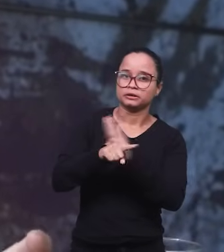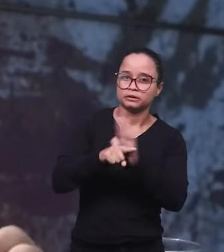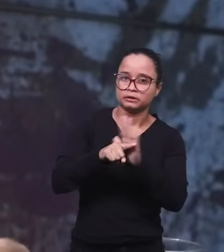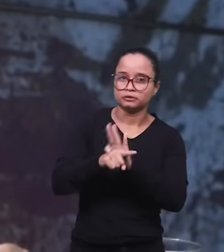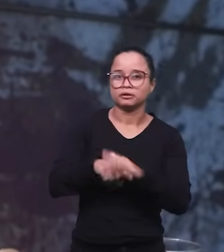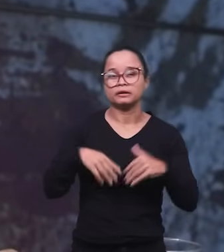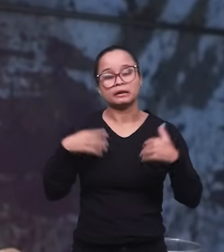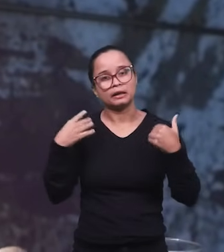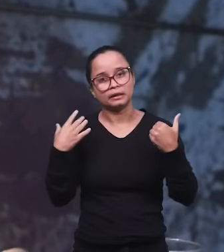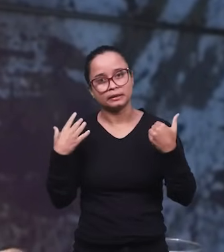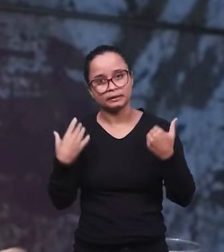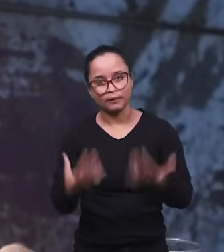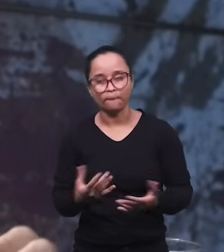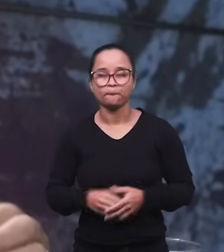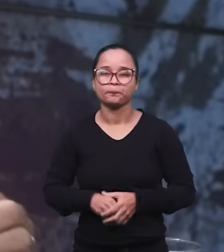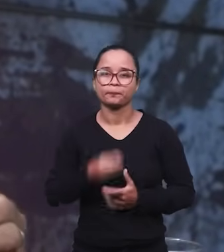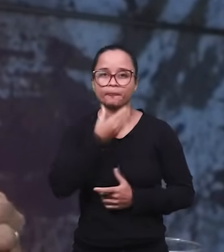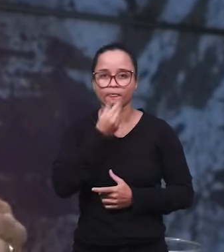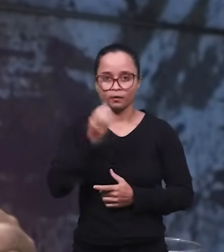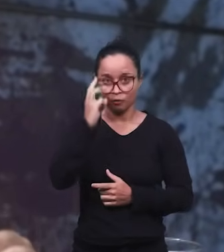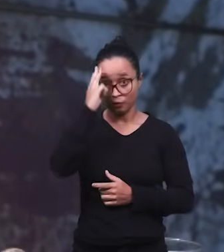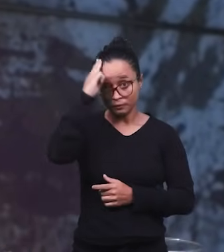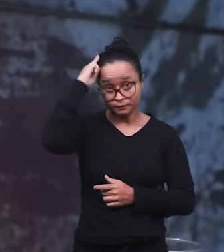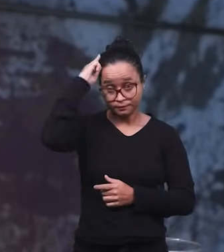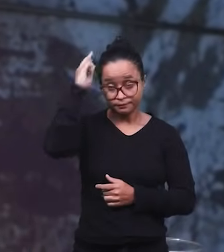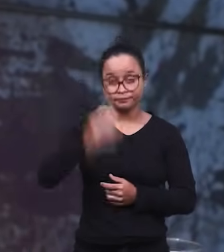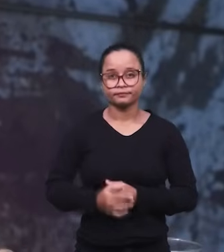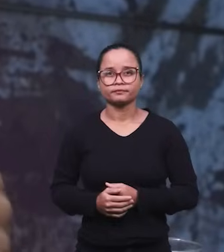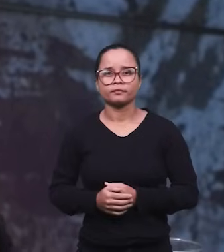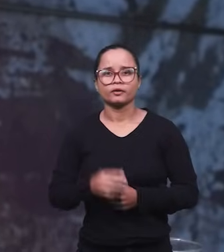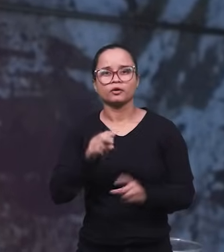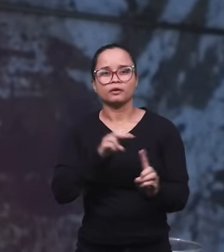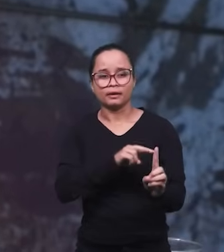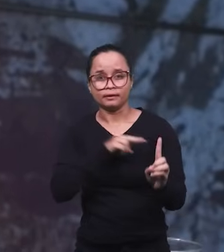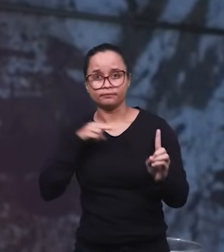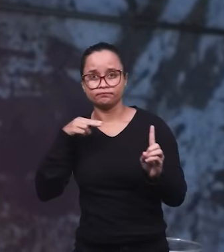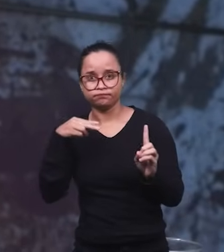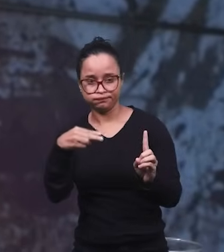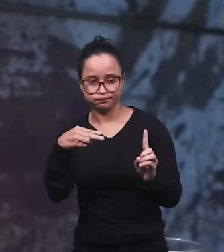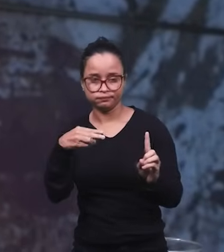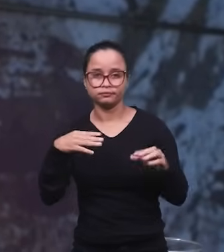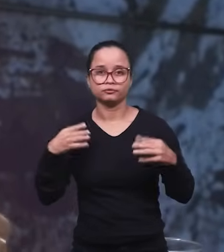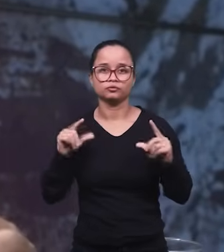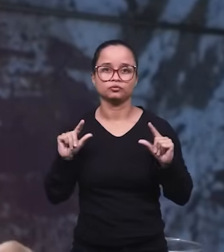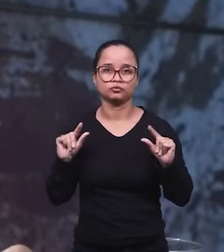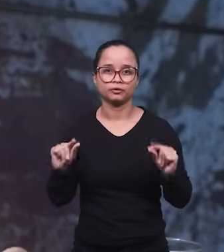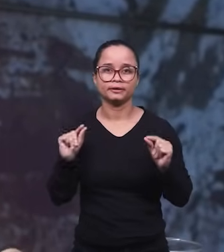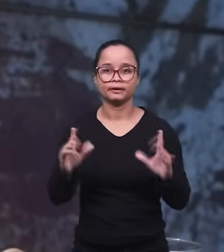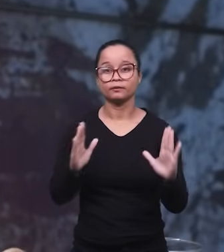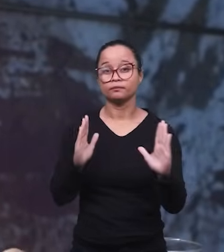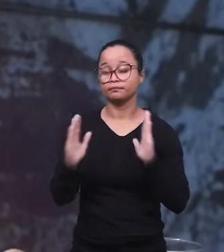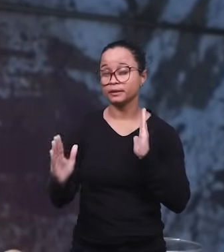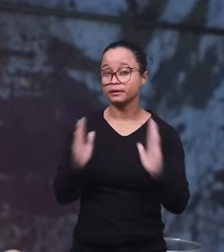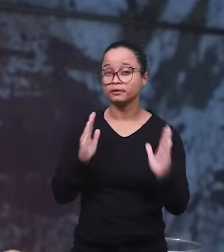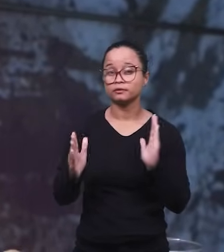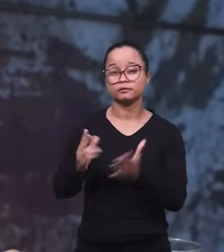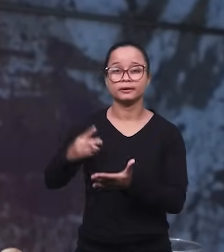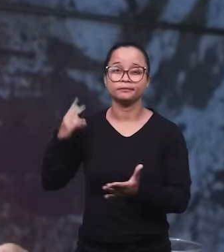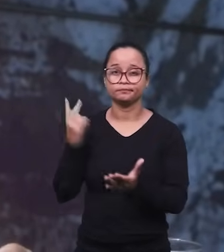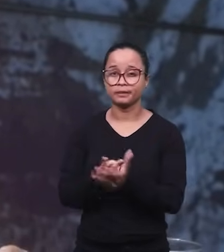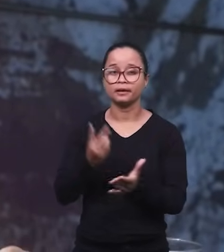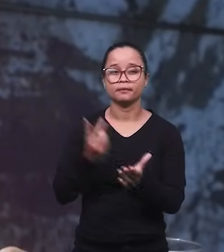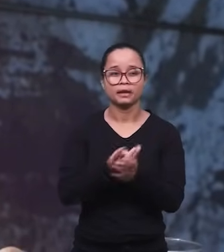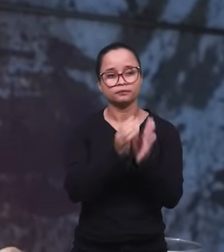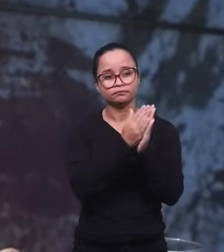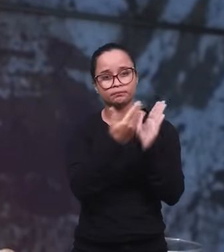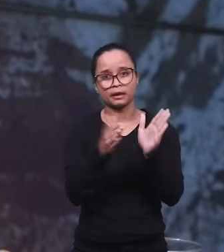Para Newton, como eu falei, nós temos uma perspectiva de que o tempo ele é